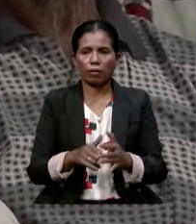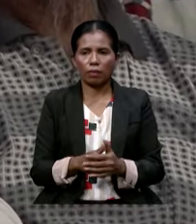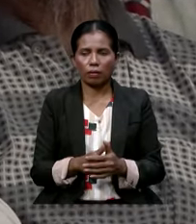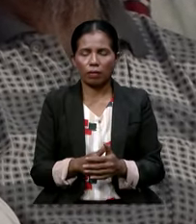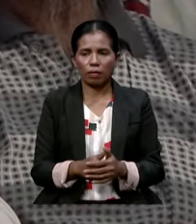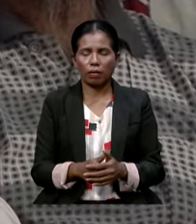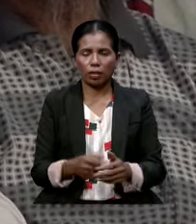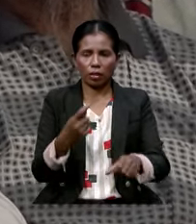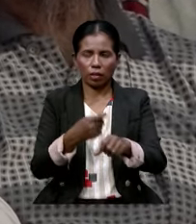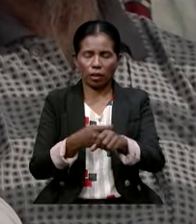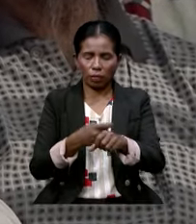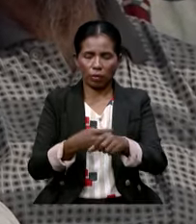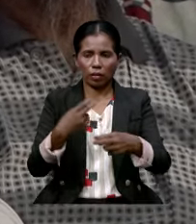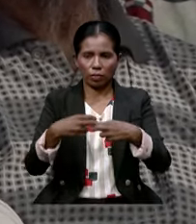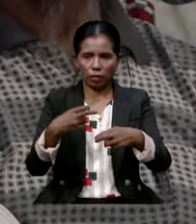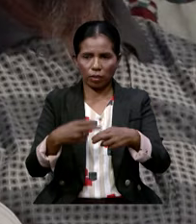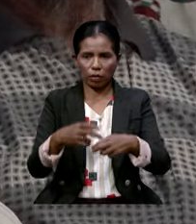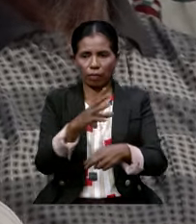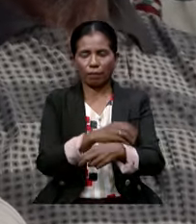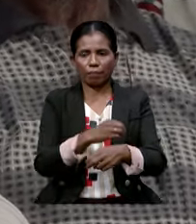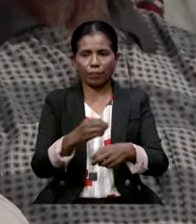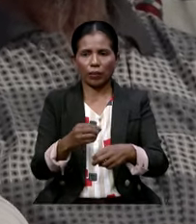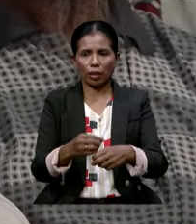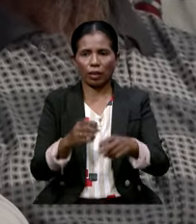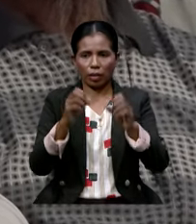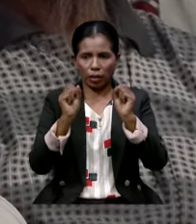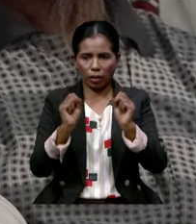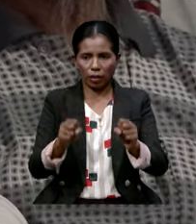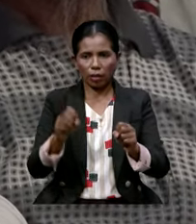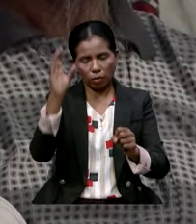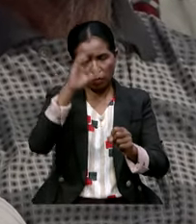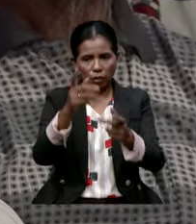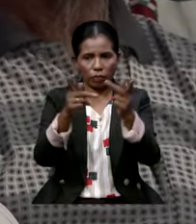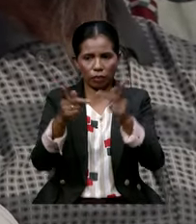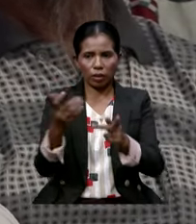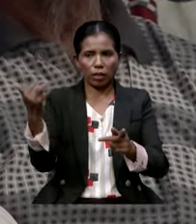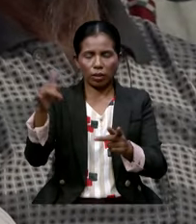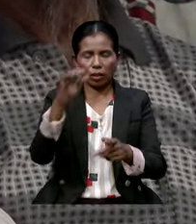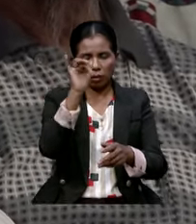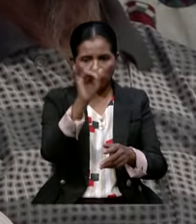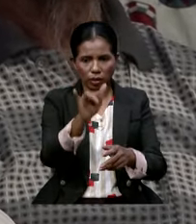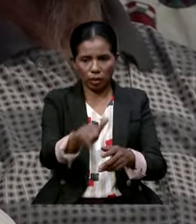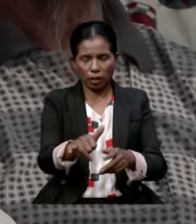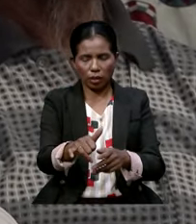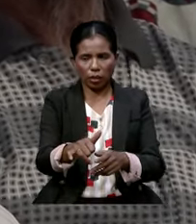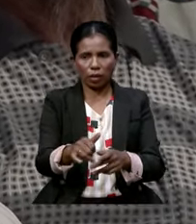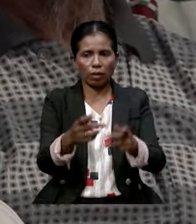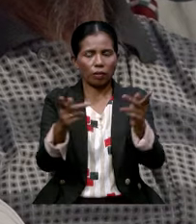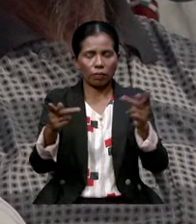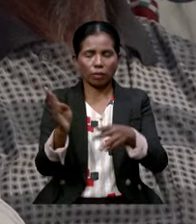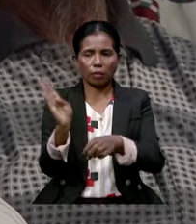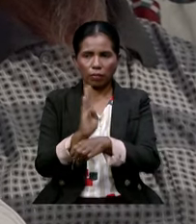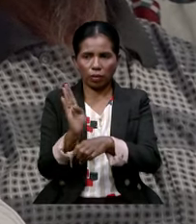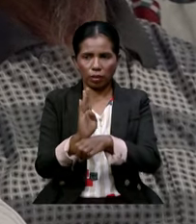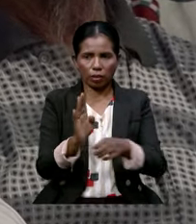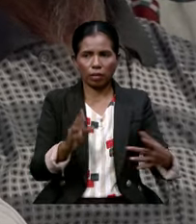e a situação vai evicção, né? A tu bele busca fatim para Sira, a tu vai rela e fatim negócio, e